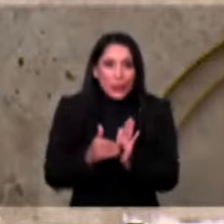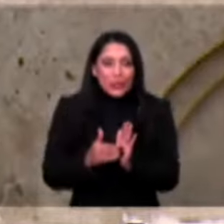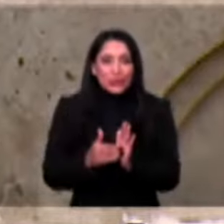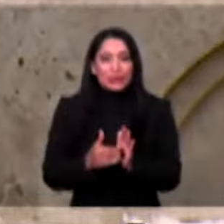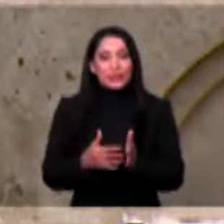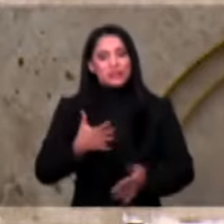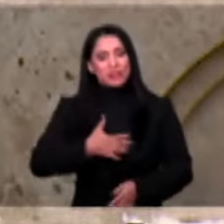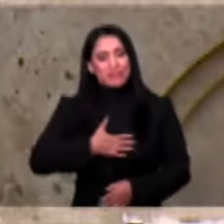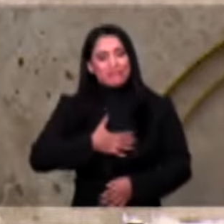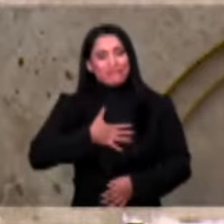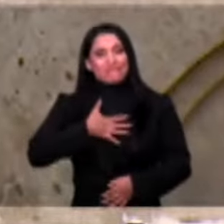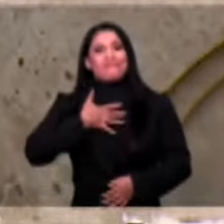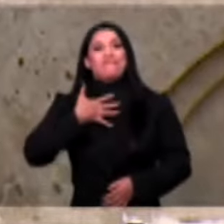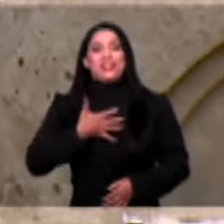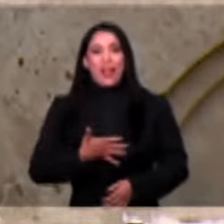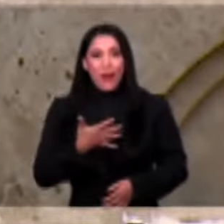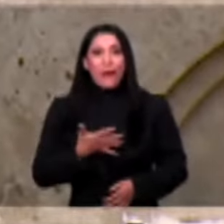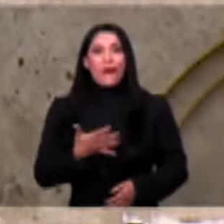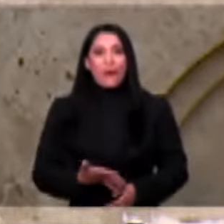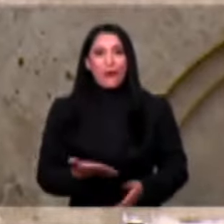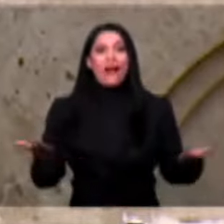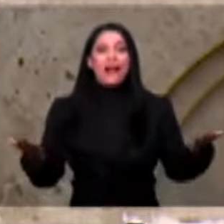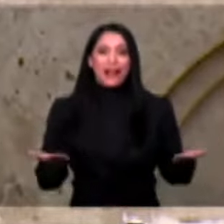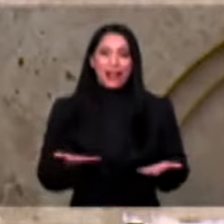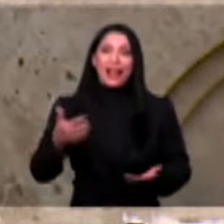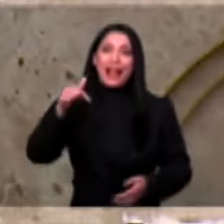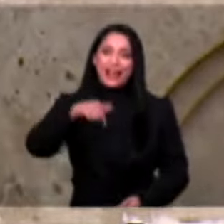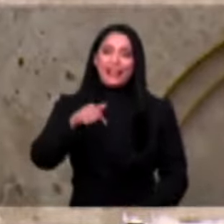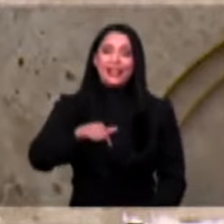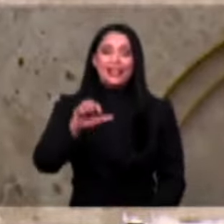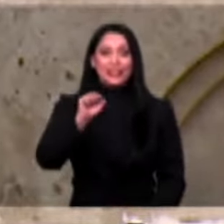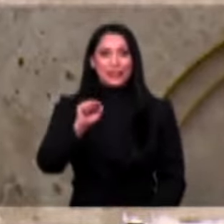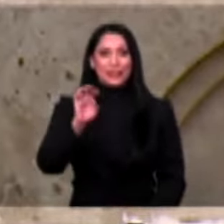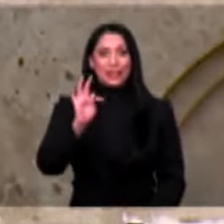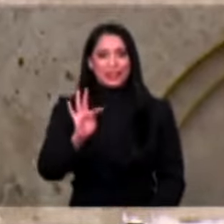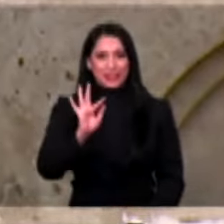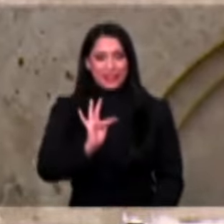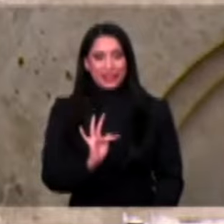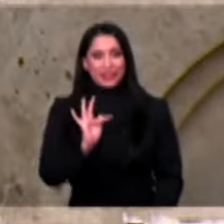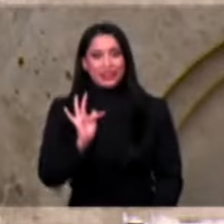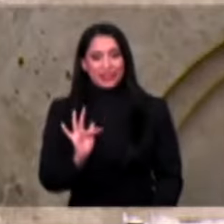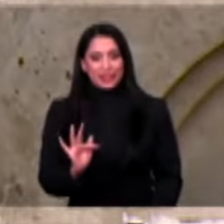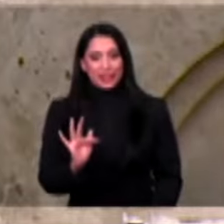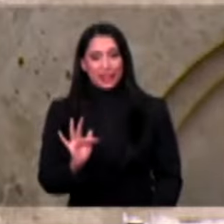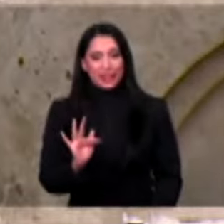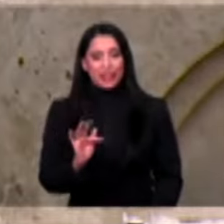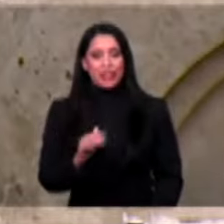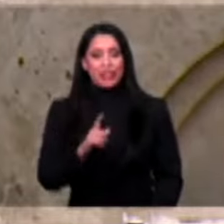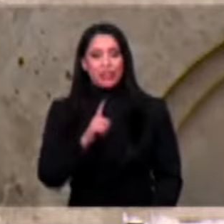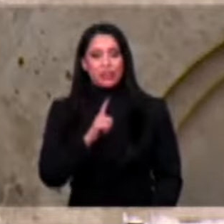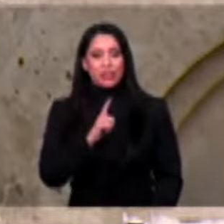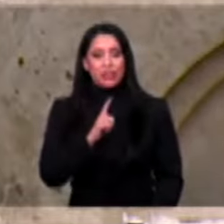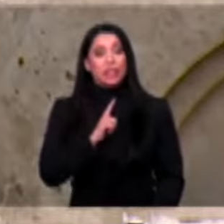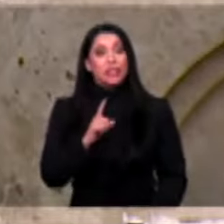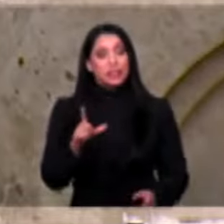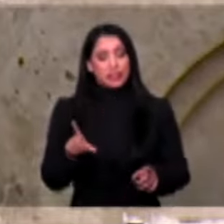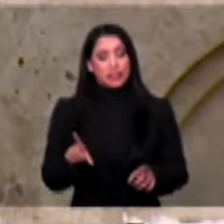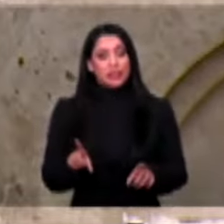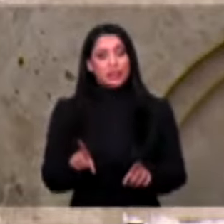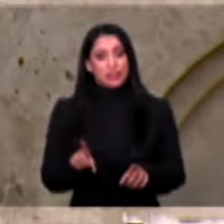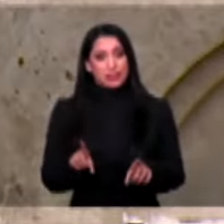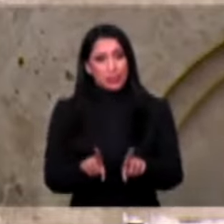suprema honra neste Supremo Tribunal Federal, com passagem em paralelo